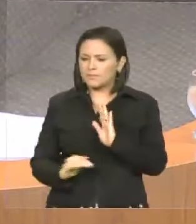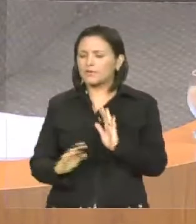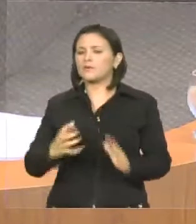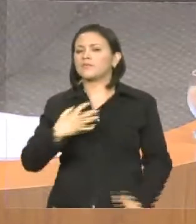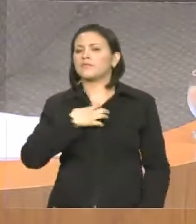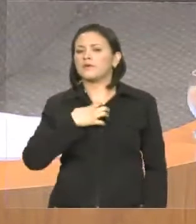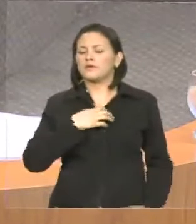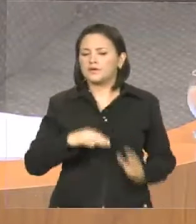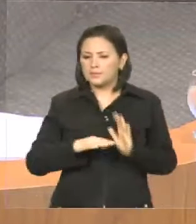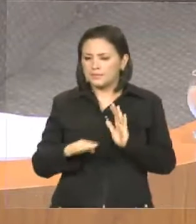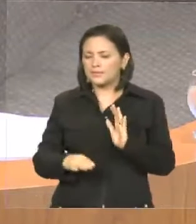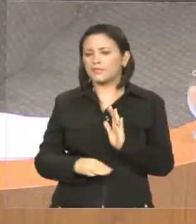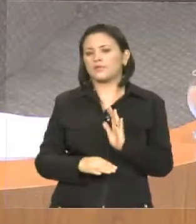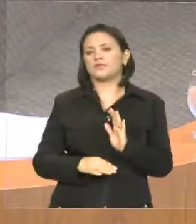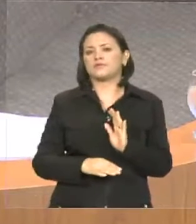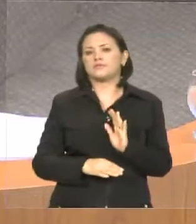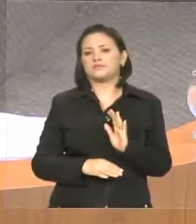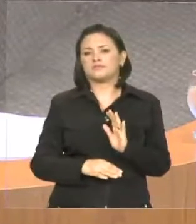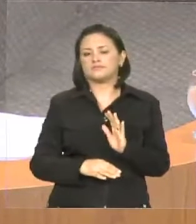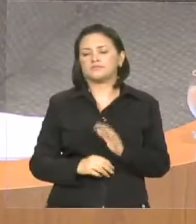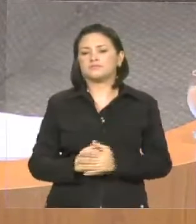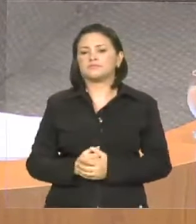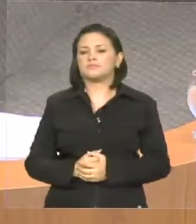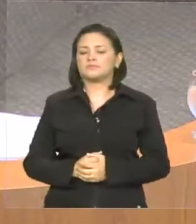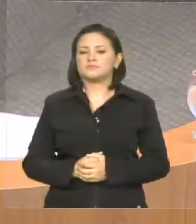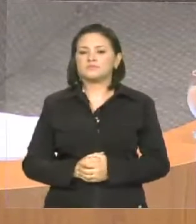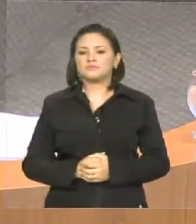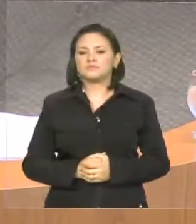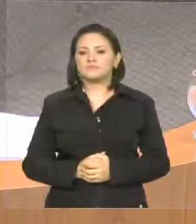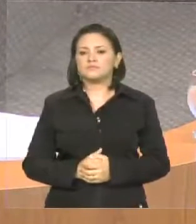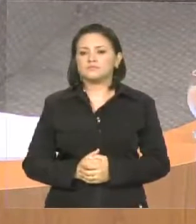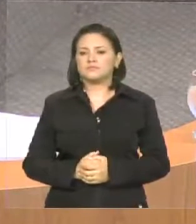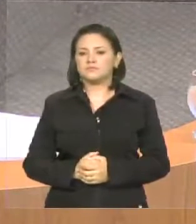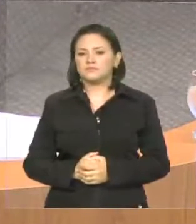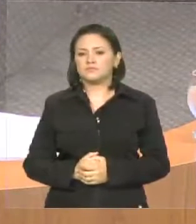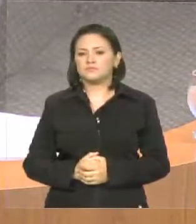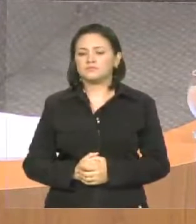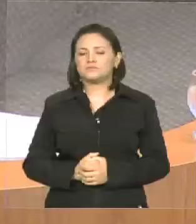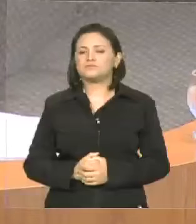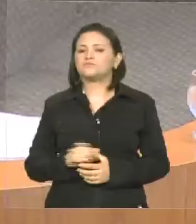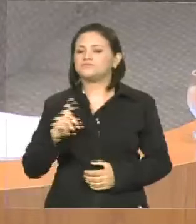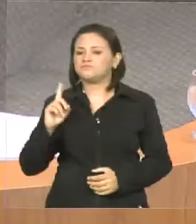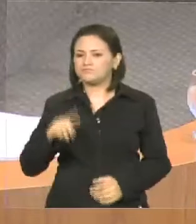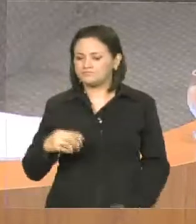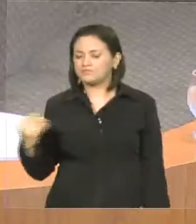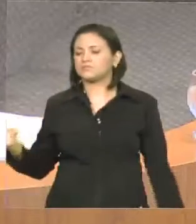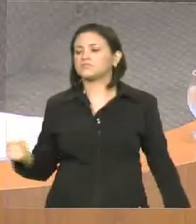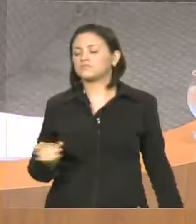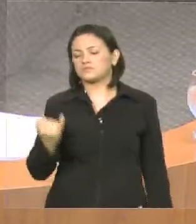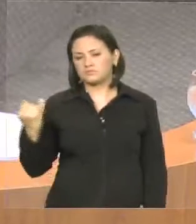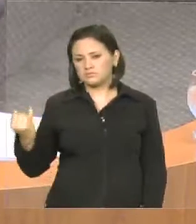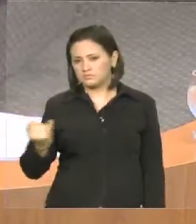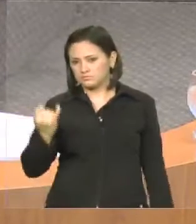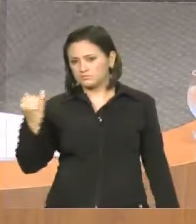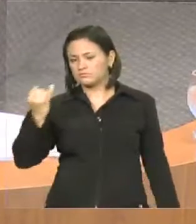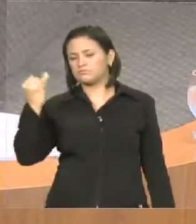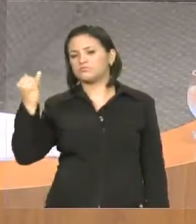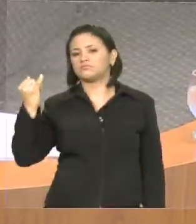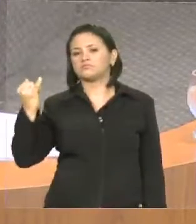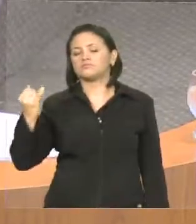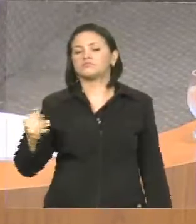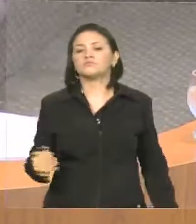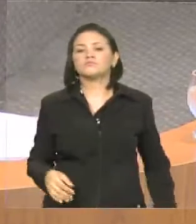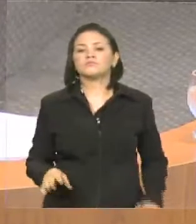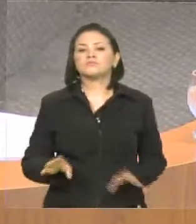para o Ceará e para a Bahia. Então, meus senhores, é um dado importante. Outro dado importante é que na área